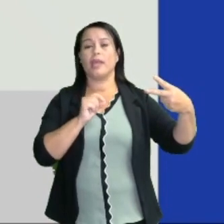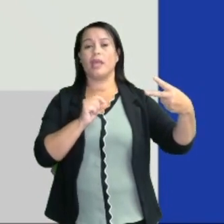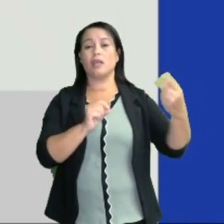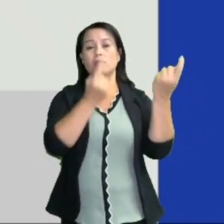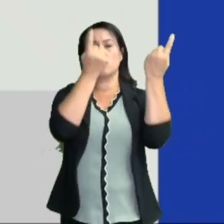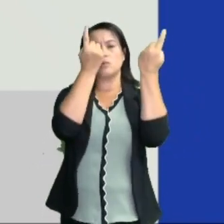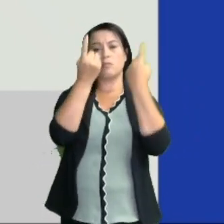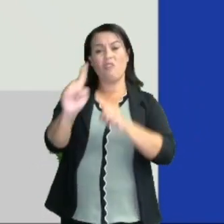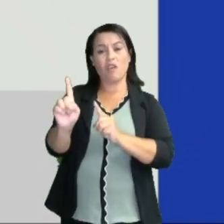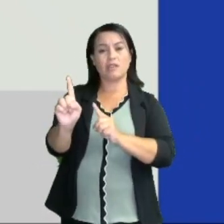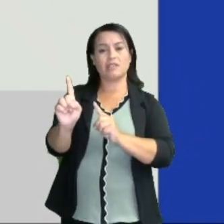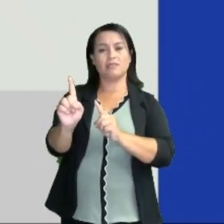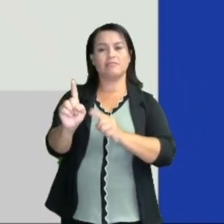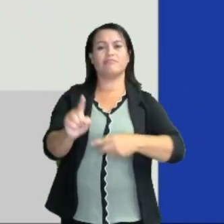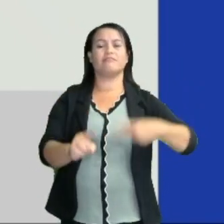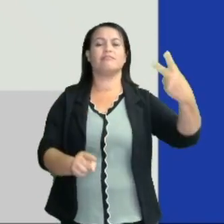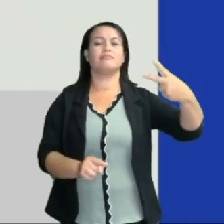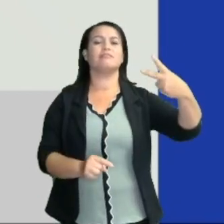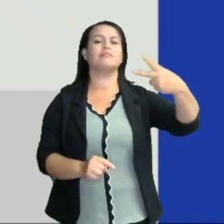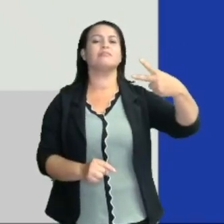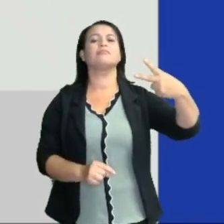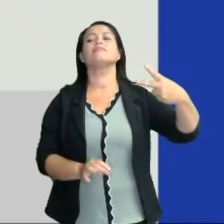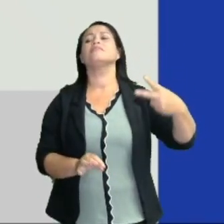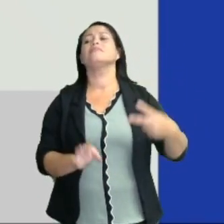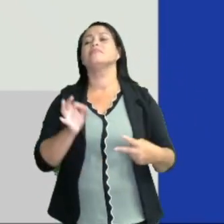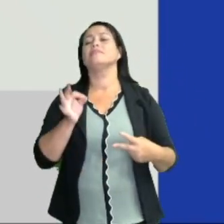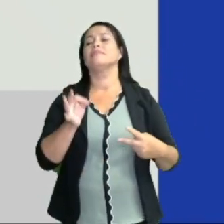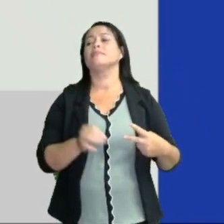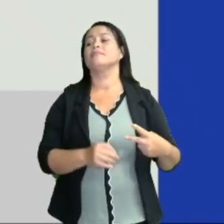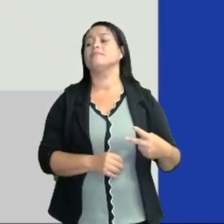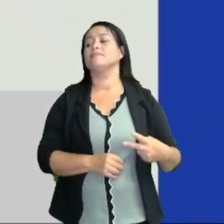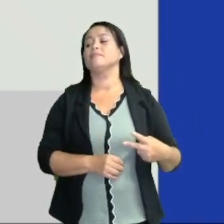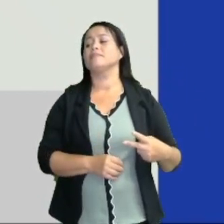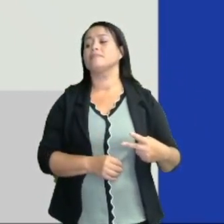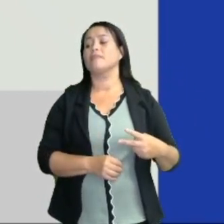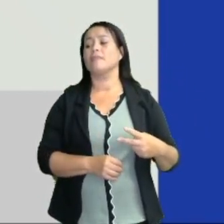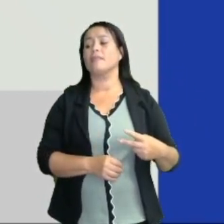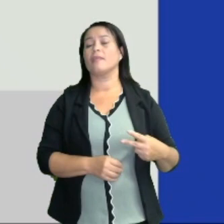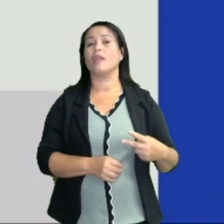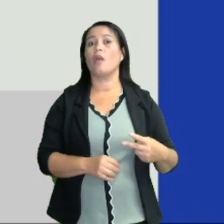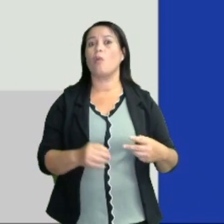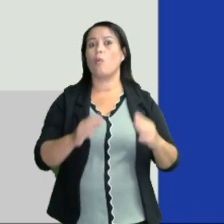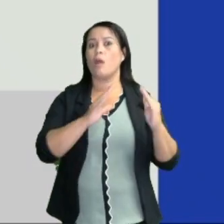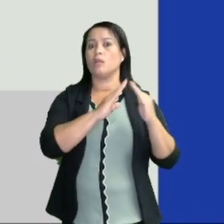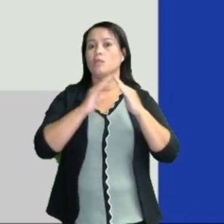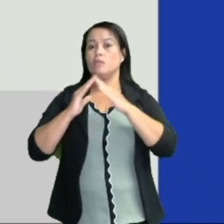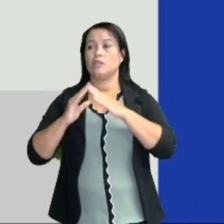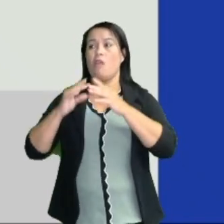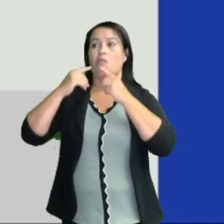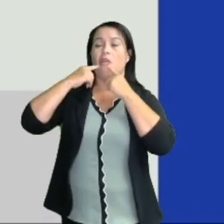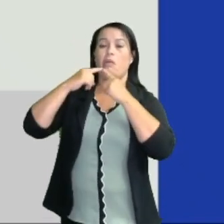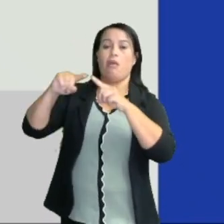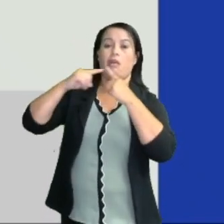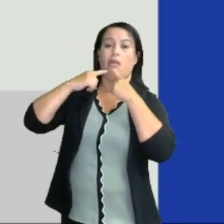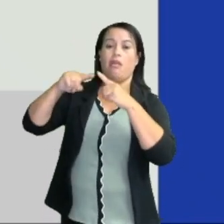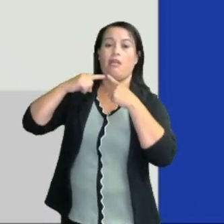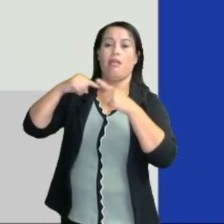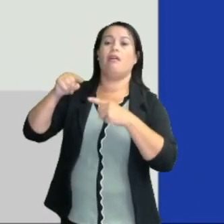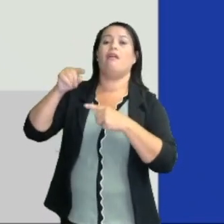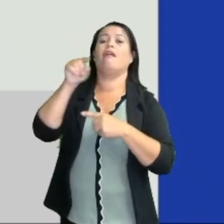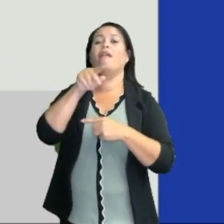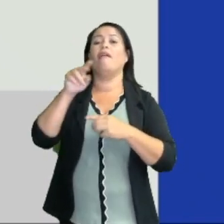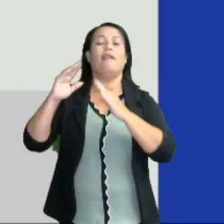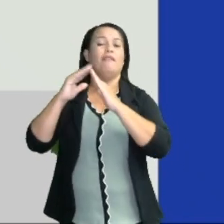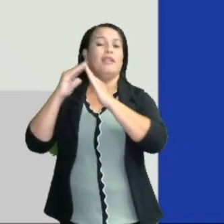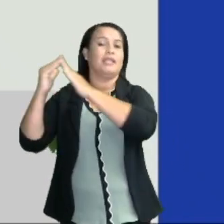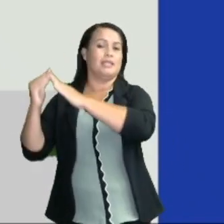o sentido de provocação, tá certo? Quando o vizinho fica lá, o João fica aperreando a vizinha. E